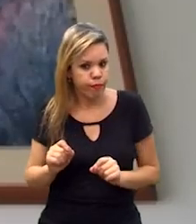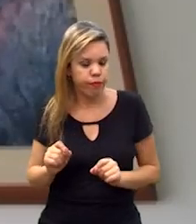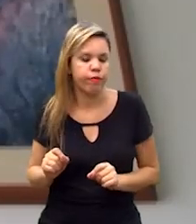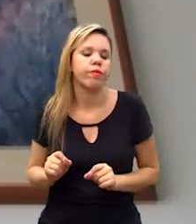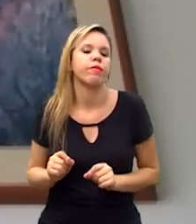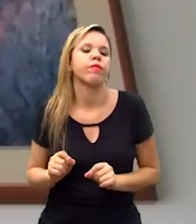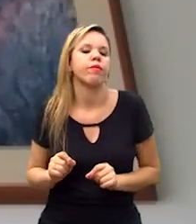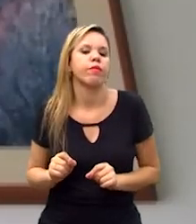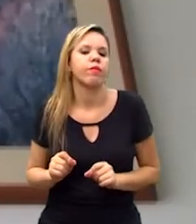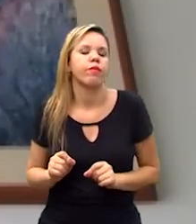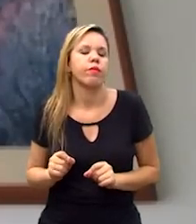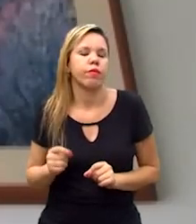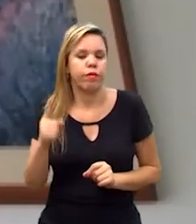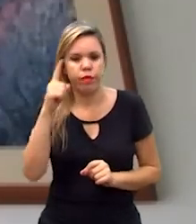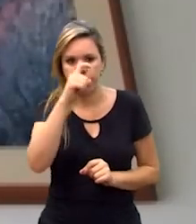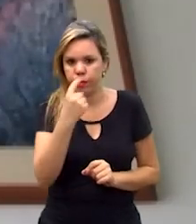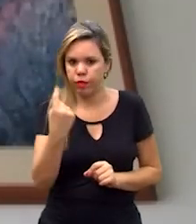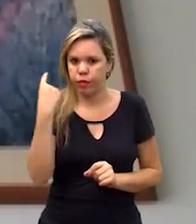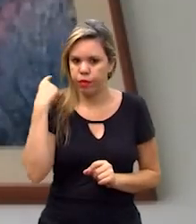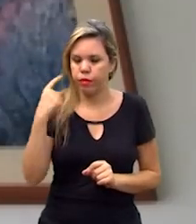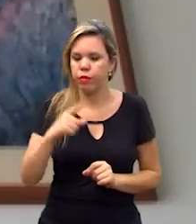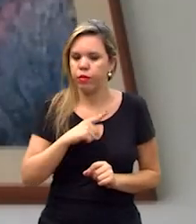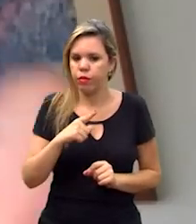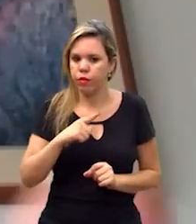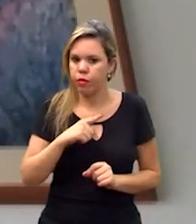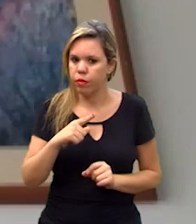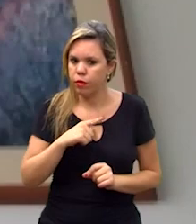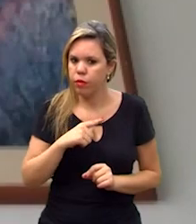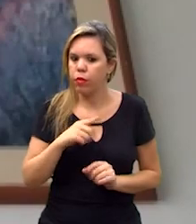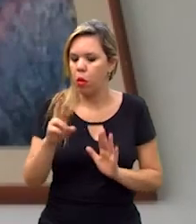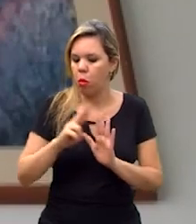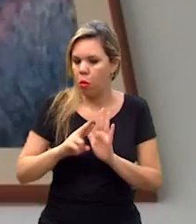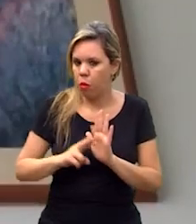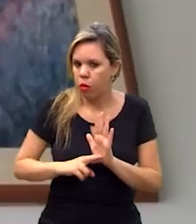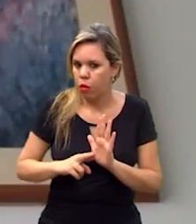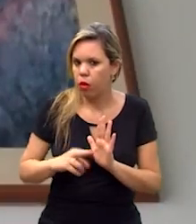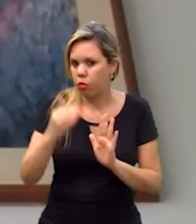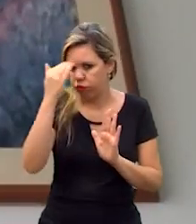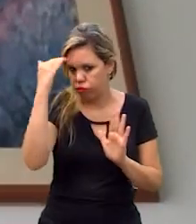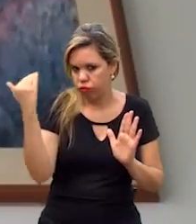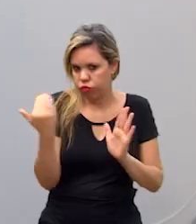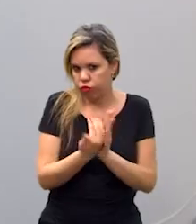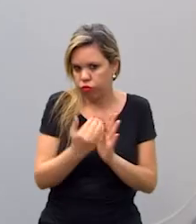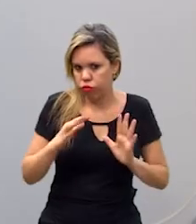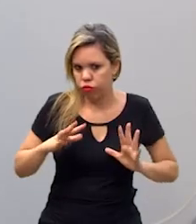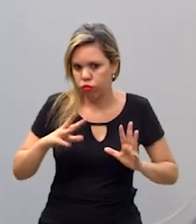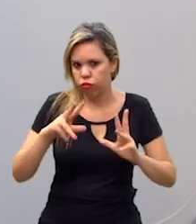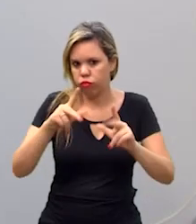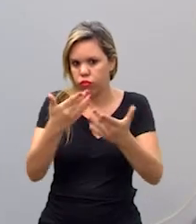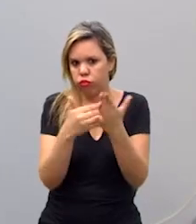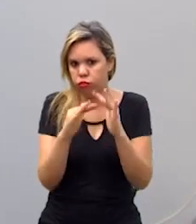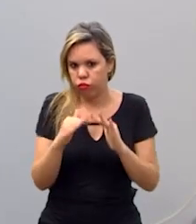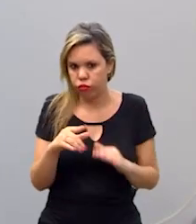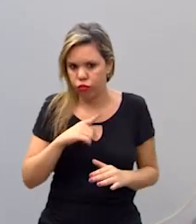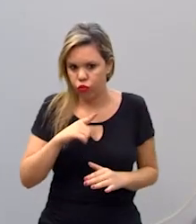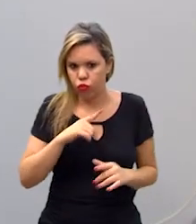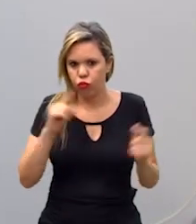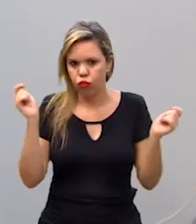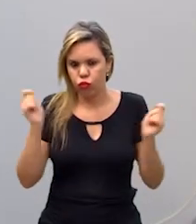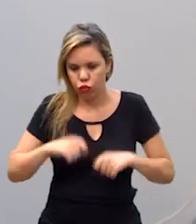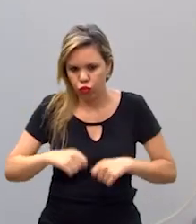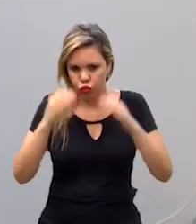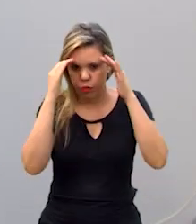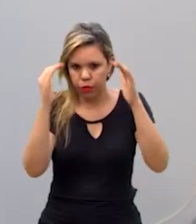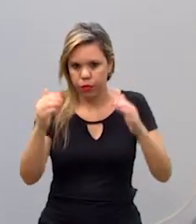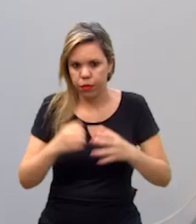que era muito difícil estabelecer um protocolo e que todas as escolas